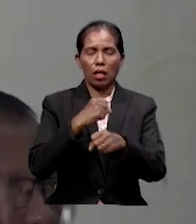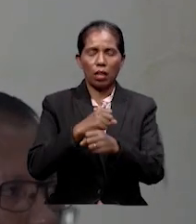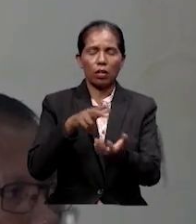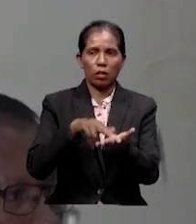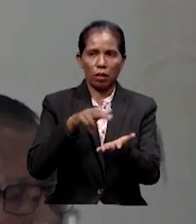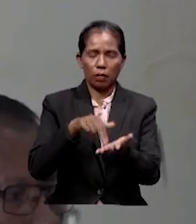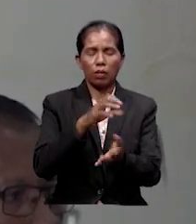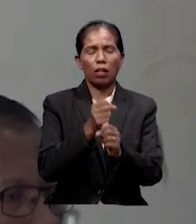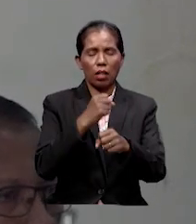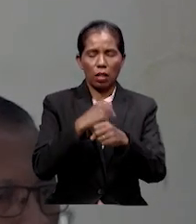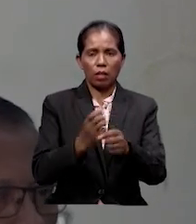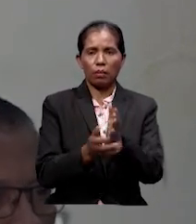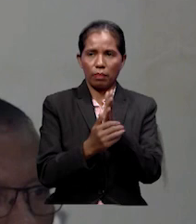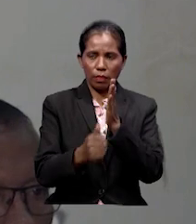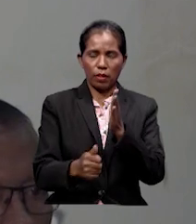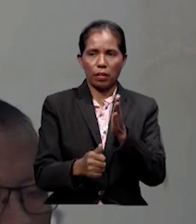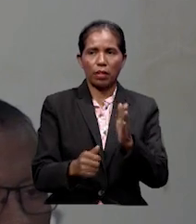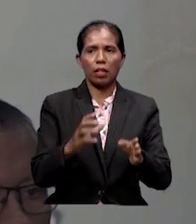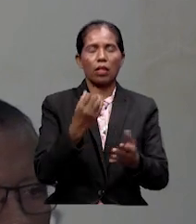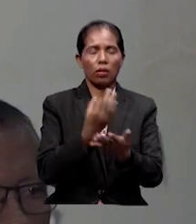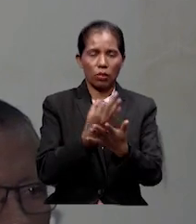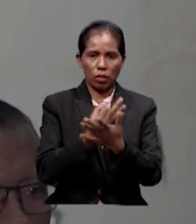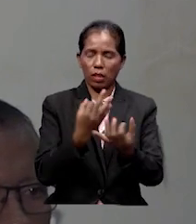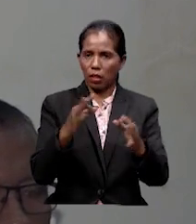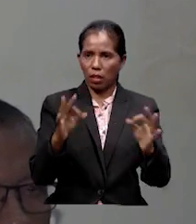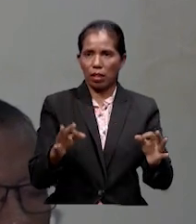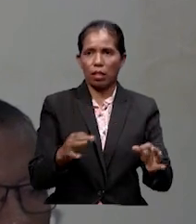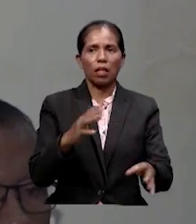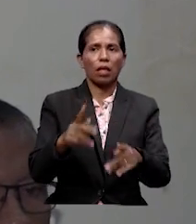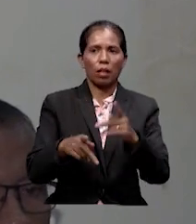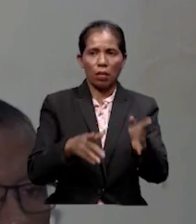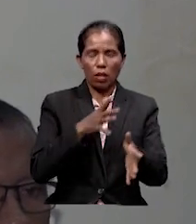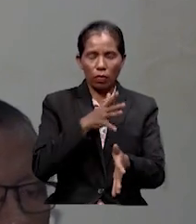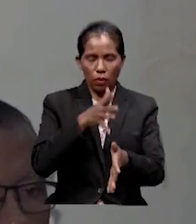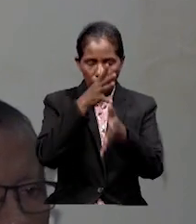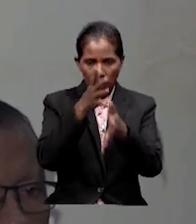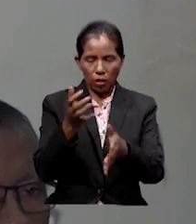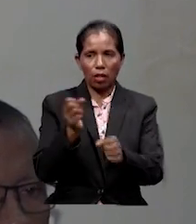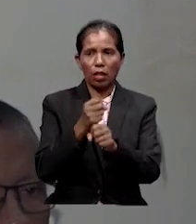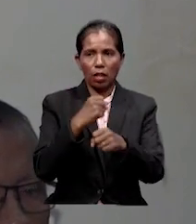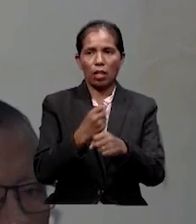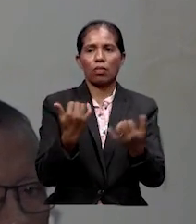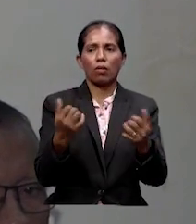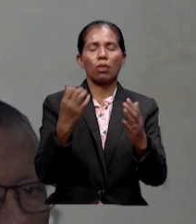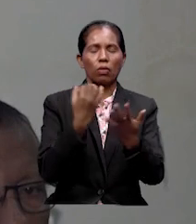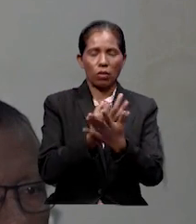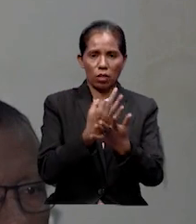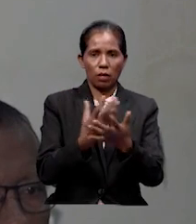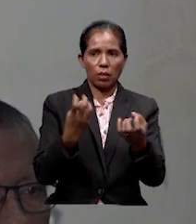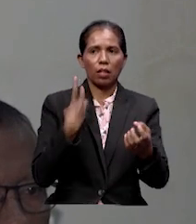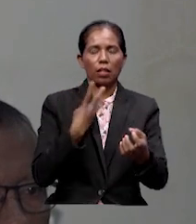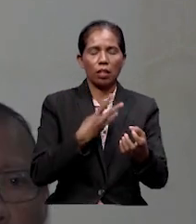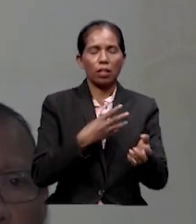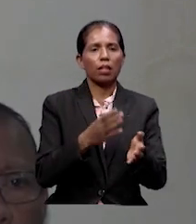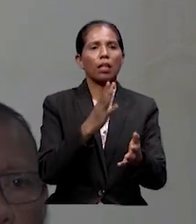fábrica com leite. Recursos mínimos, ossam lá ia, é uma catua ser conselhada. Ou ossam barra, tecnologia barbara e tal aí como sabe